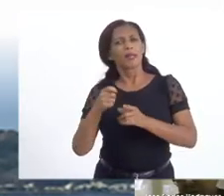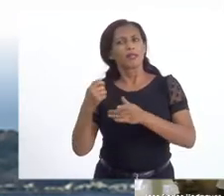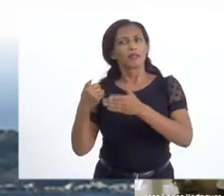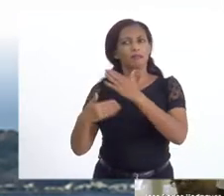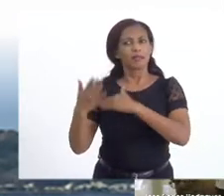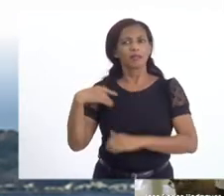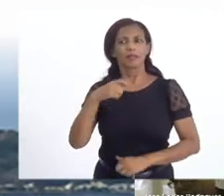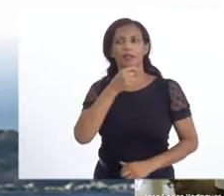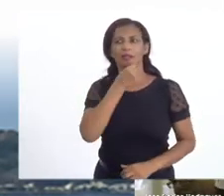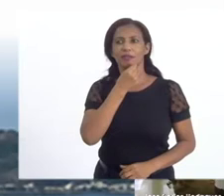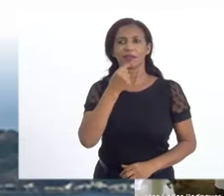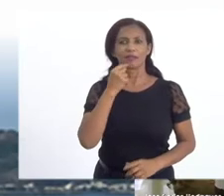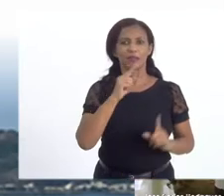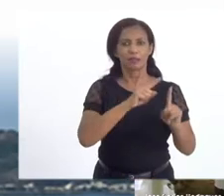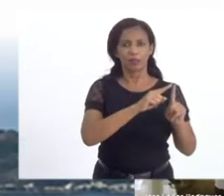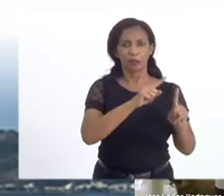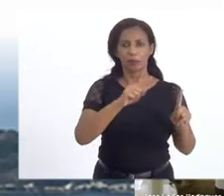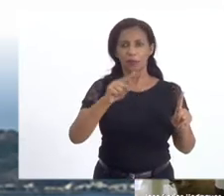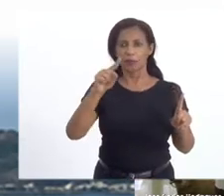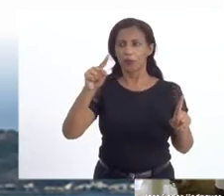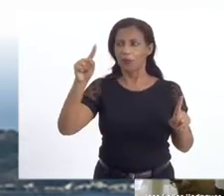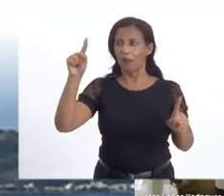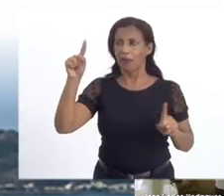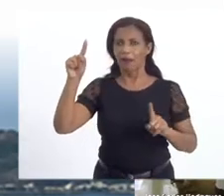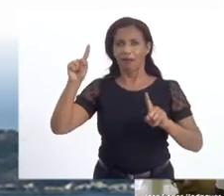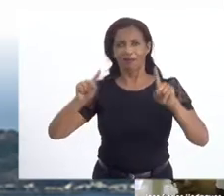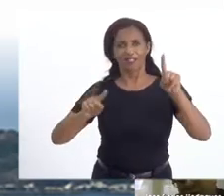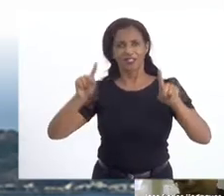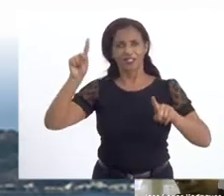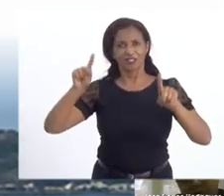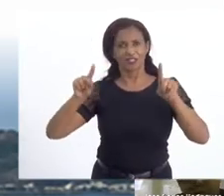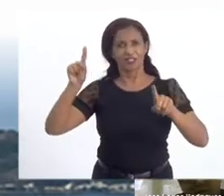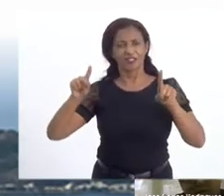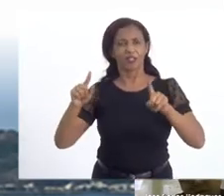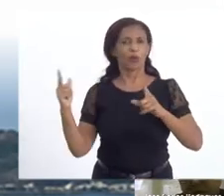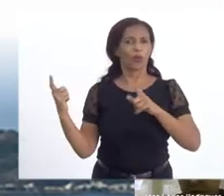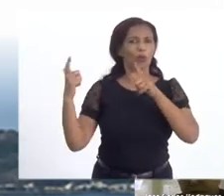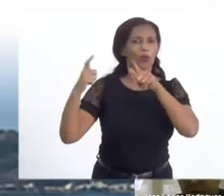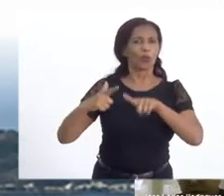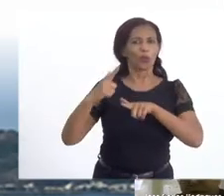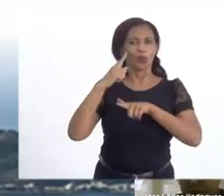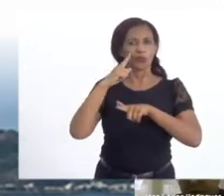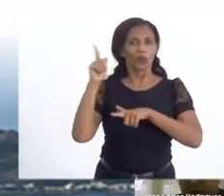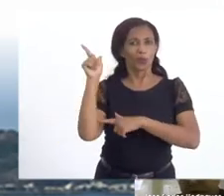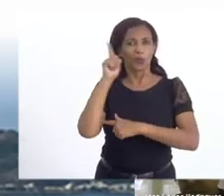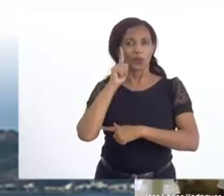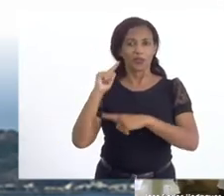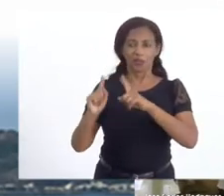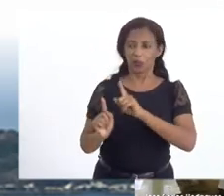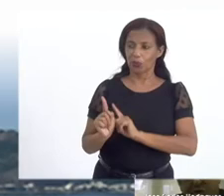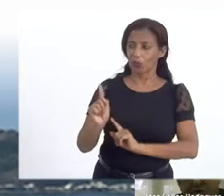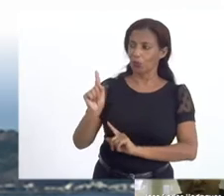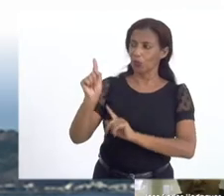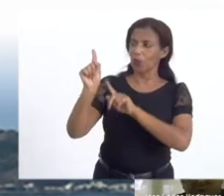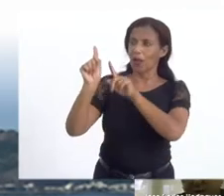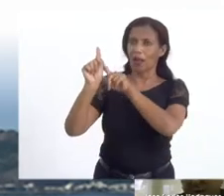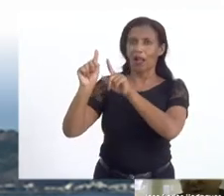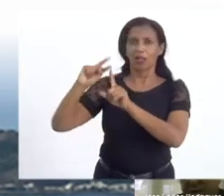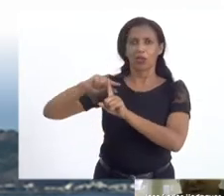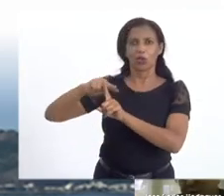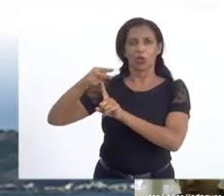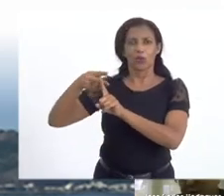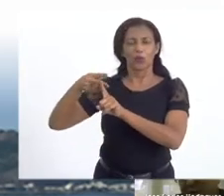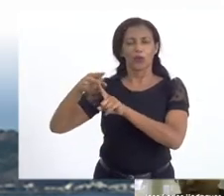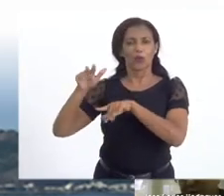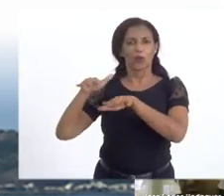mês de setembro, onde houve o fechamento do nosso estatística, então a gente já recuperou, praticamente dobrou o nosso